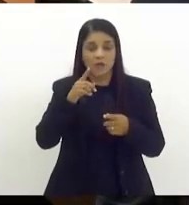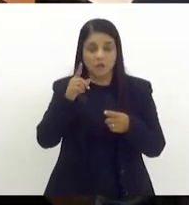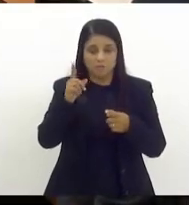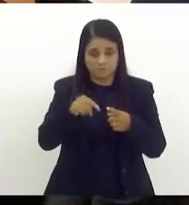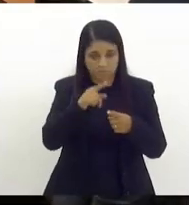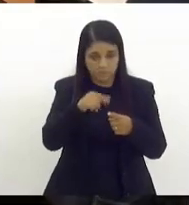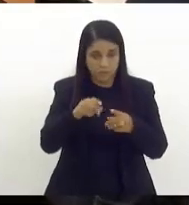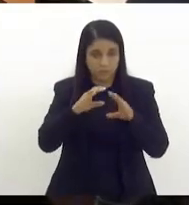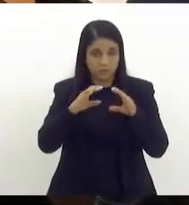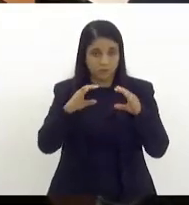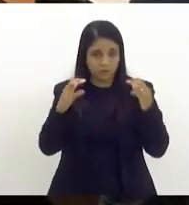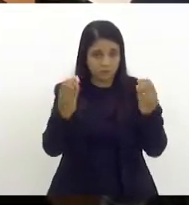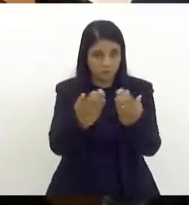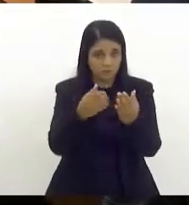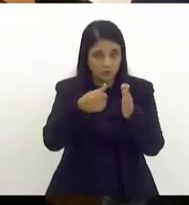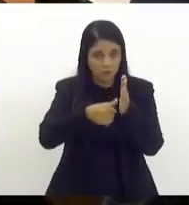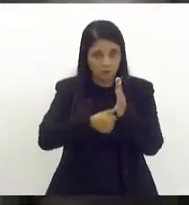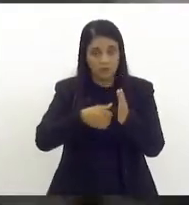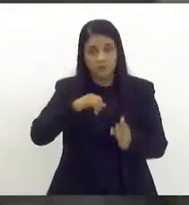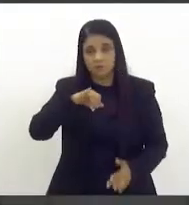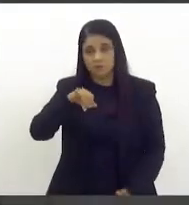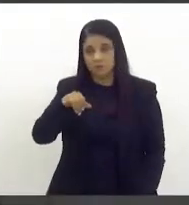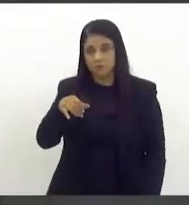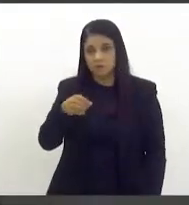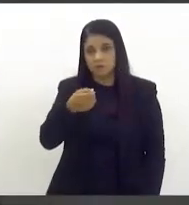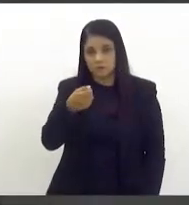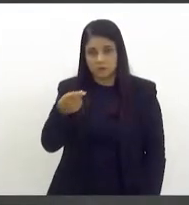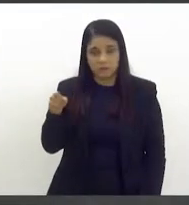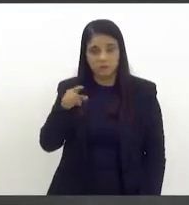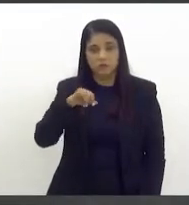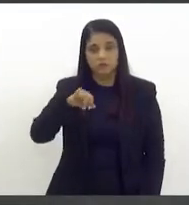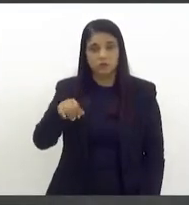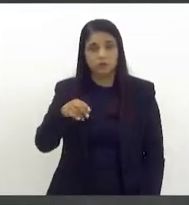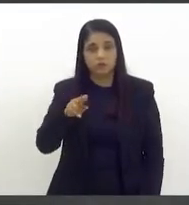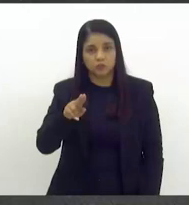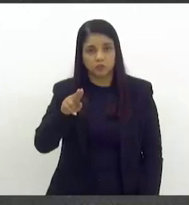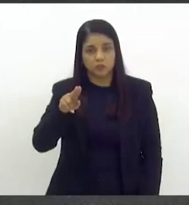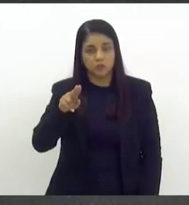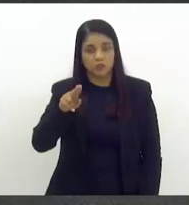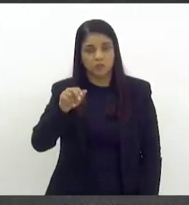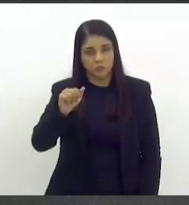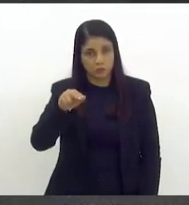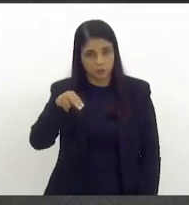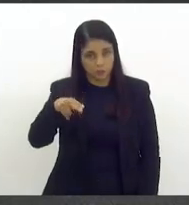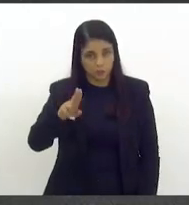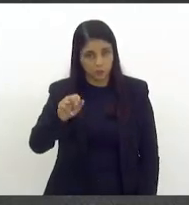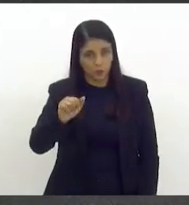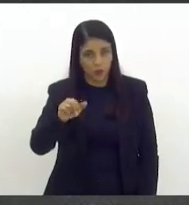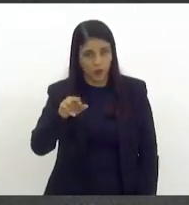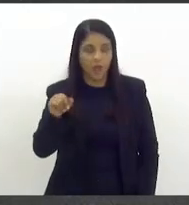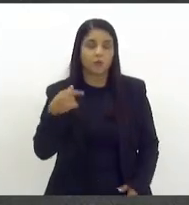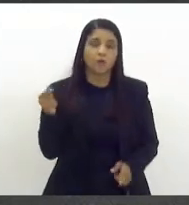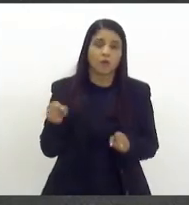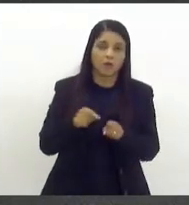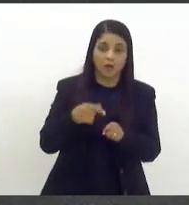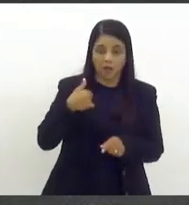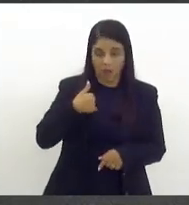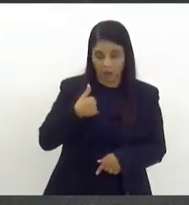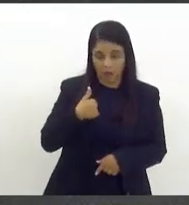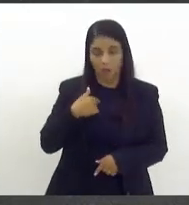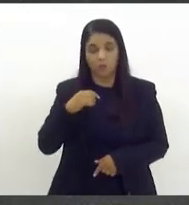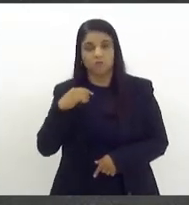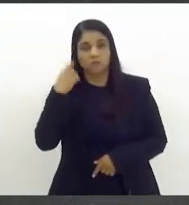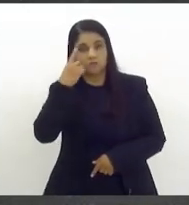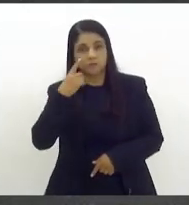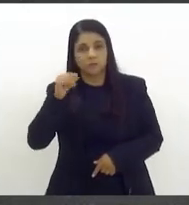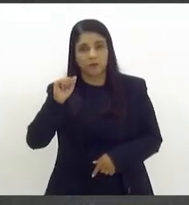aconteceu o deputado Alan Lopes eu ia deputada Dani Monteiro fizemos um ofício